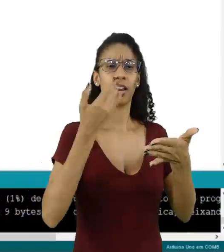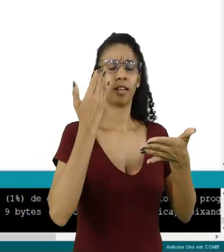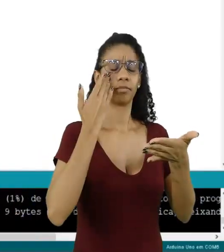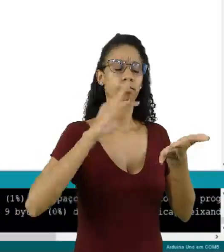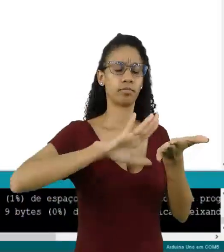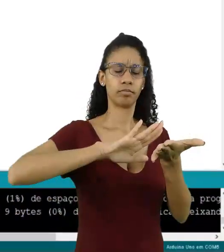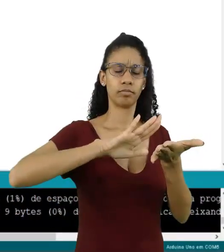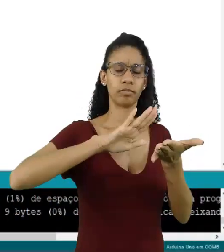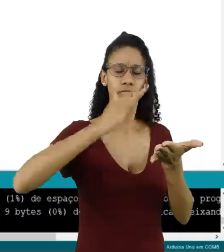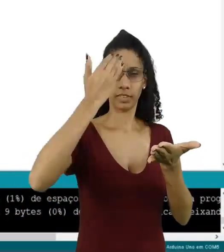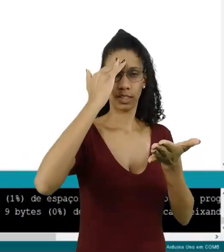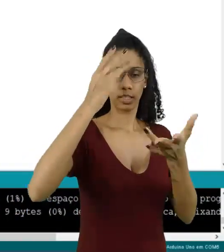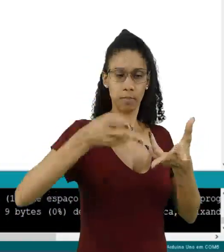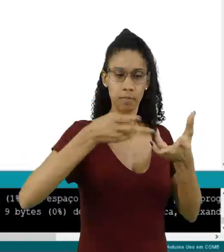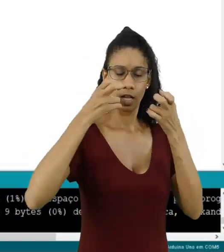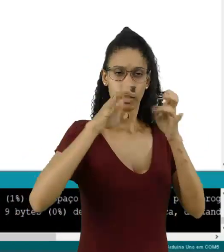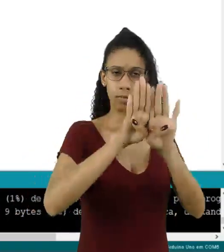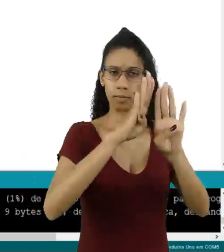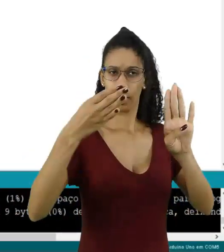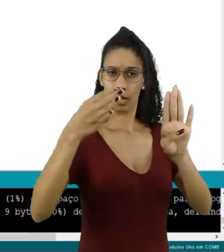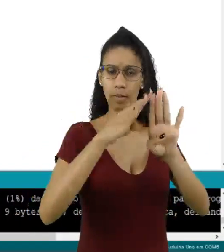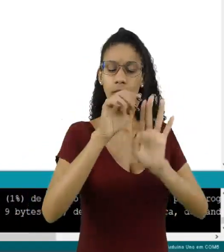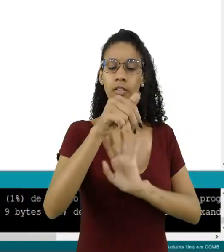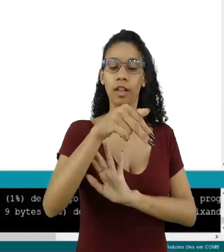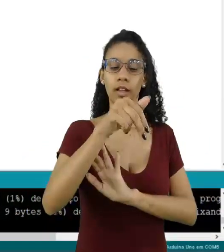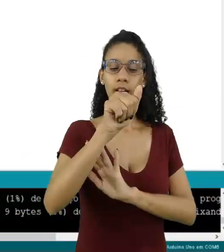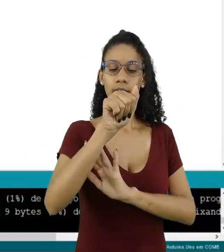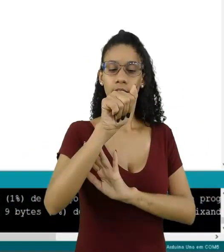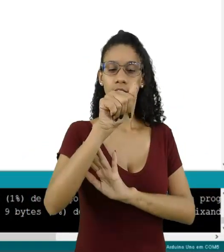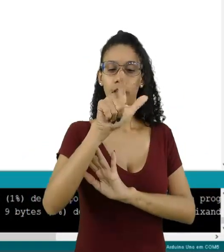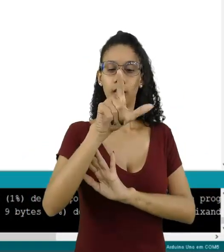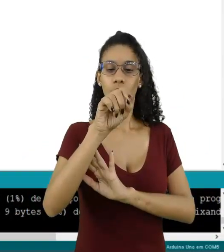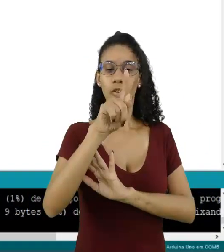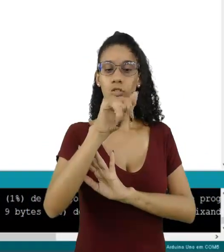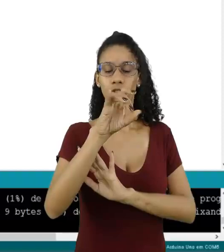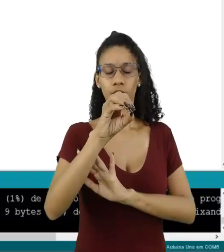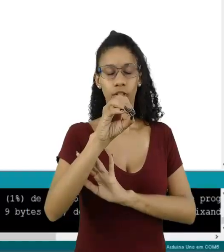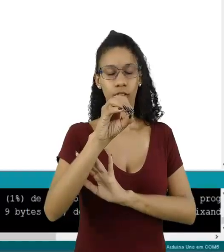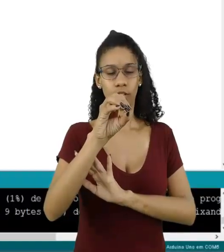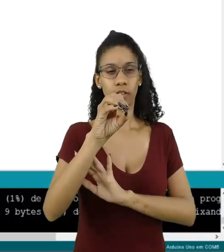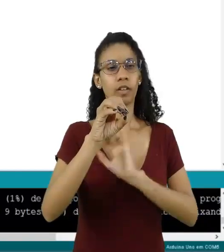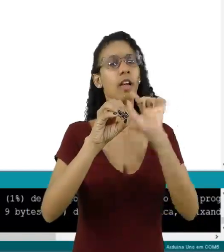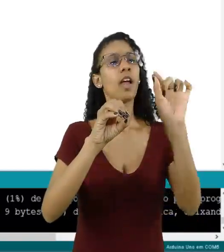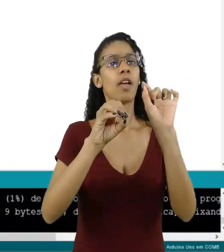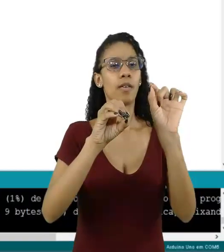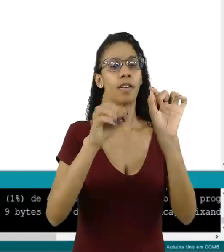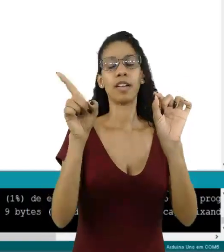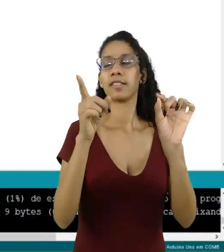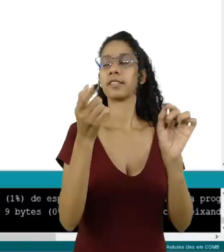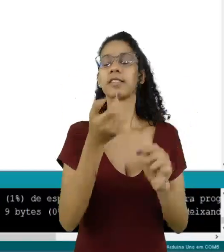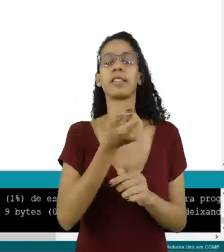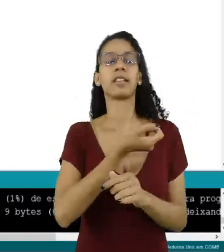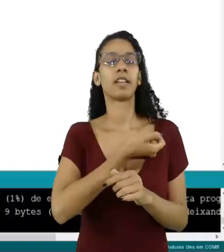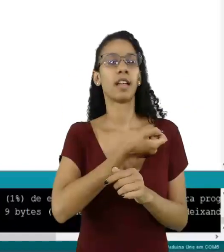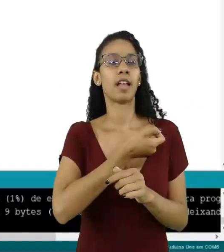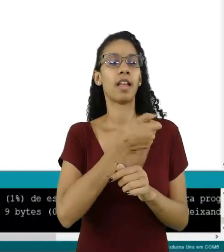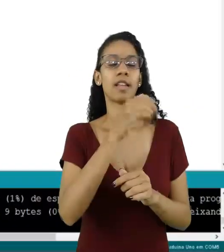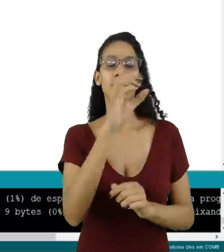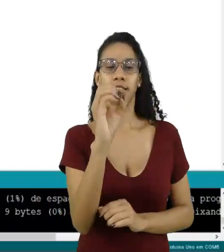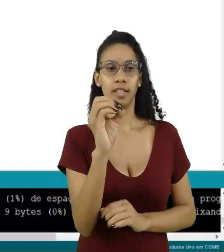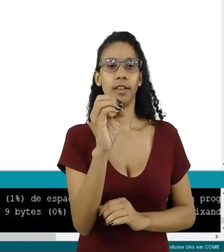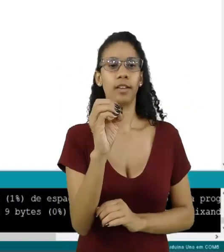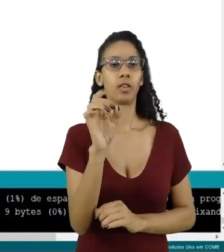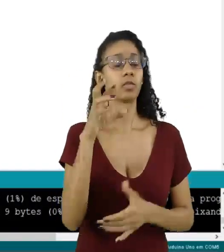simples para ele ler esse sinal que está sendo recebido pela porta analógica, nesse caso A0. Então bastava, por exemplo, se fosse só para